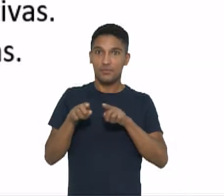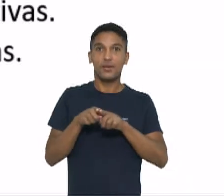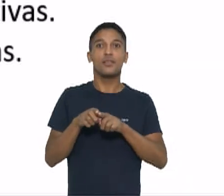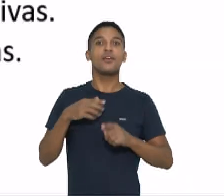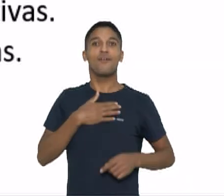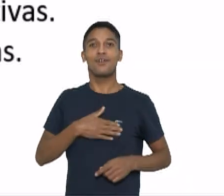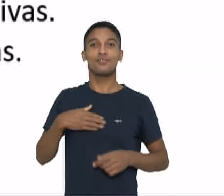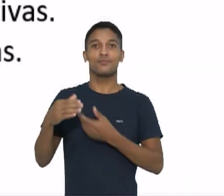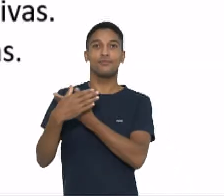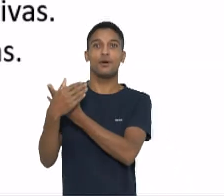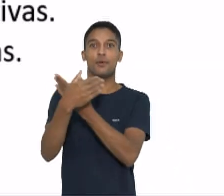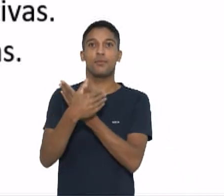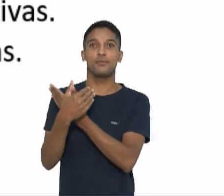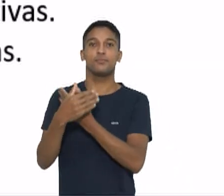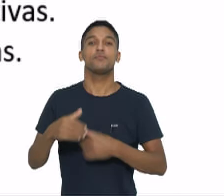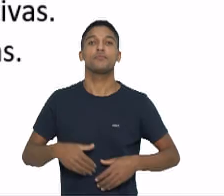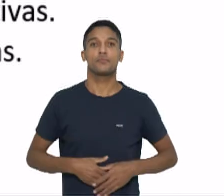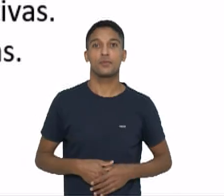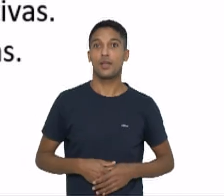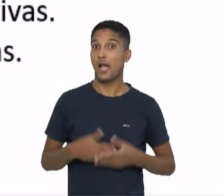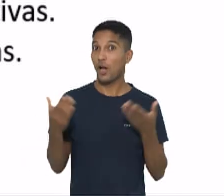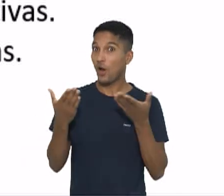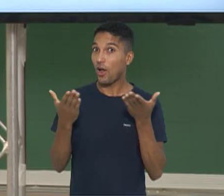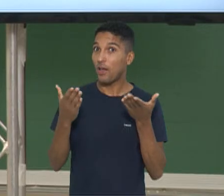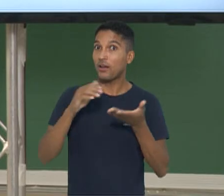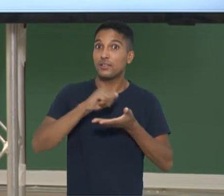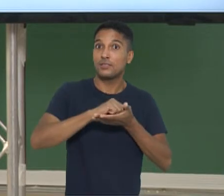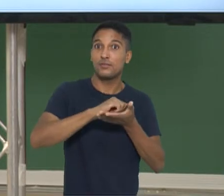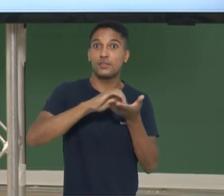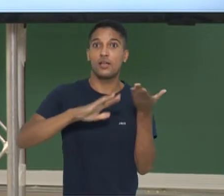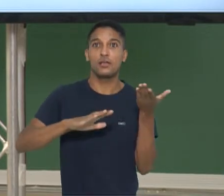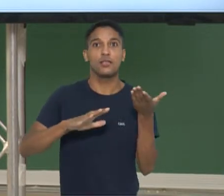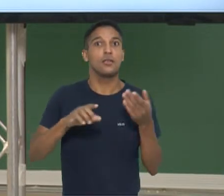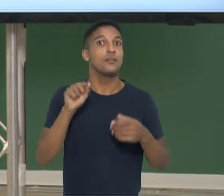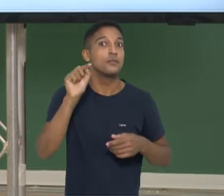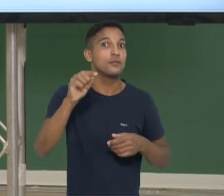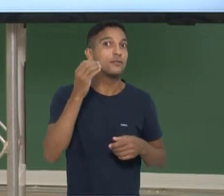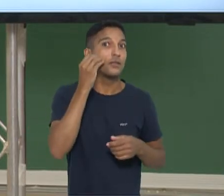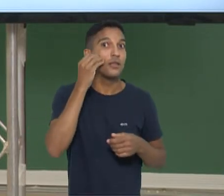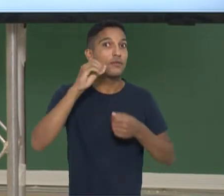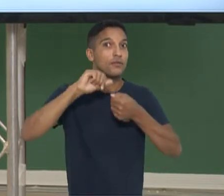al ejercicio. Olha só, tente fazer você agora.